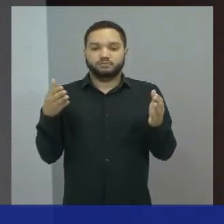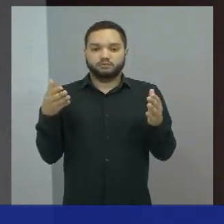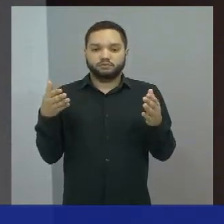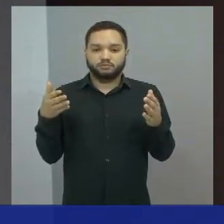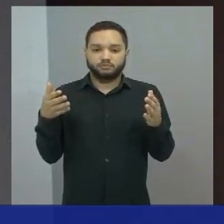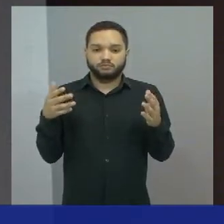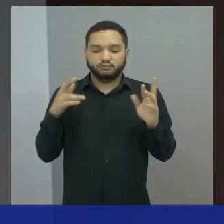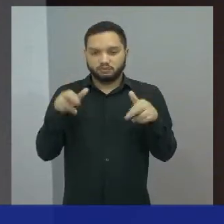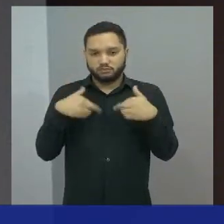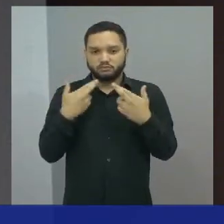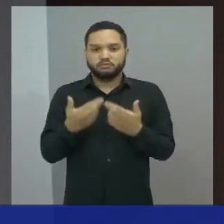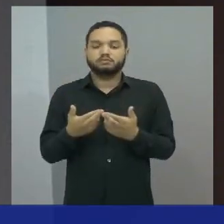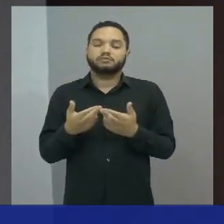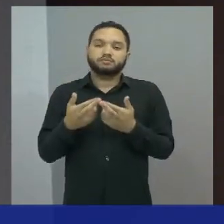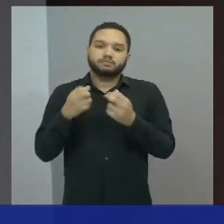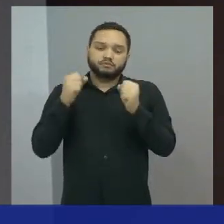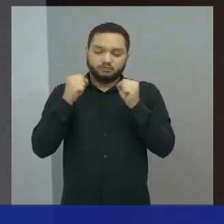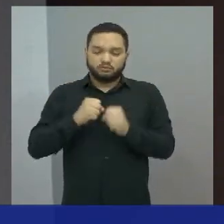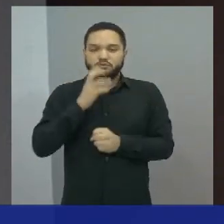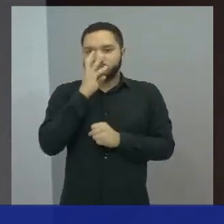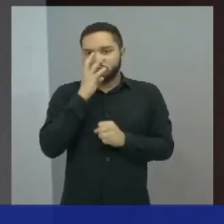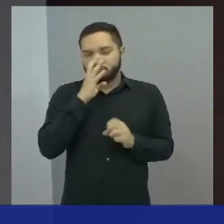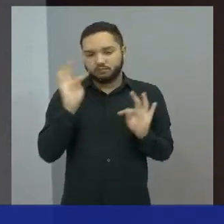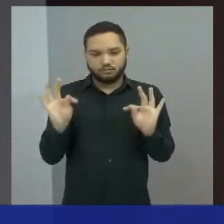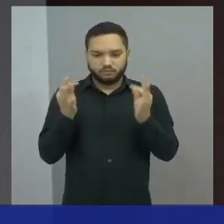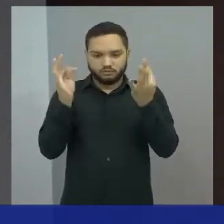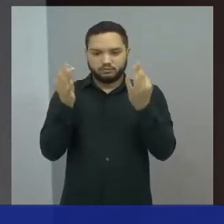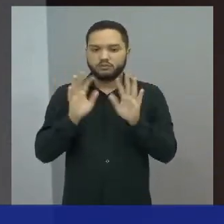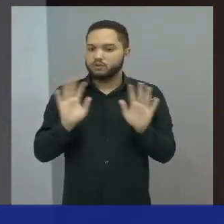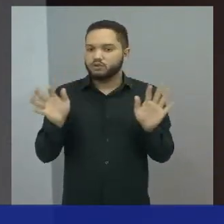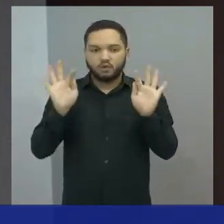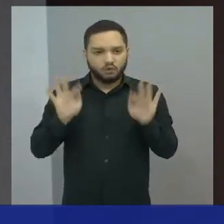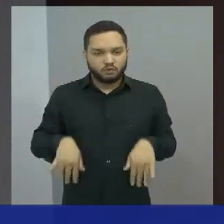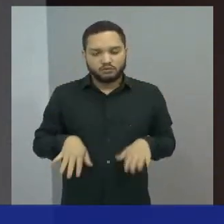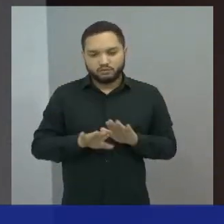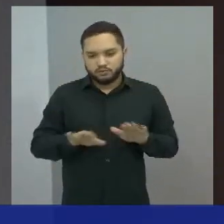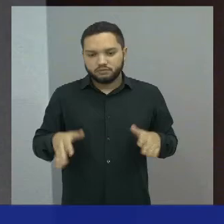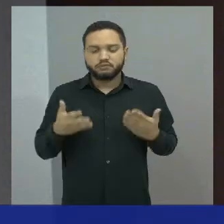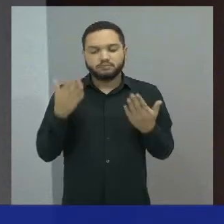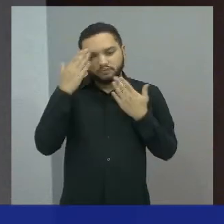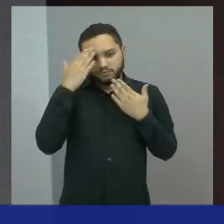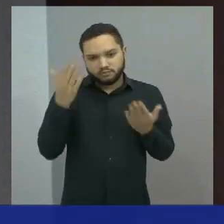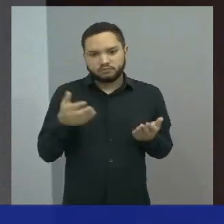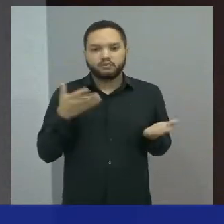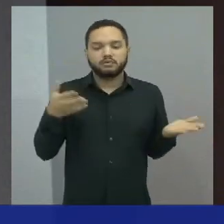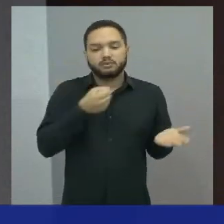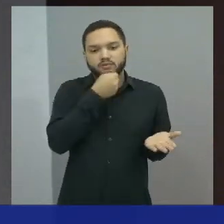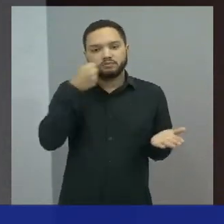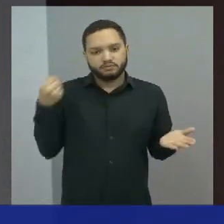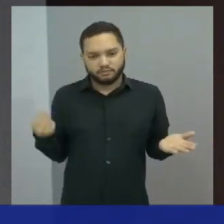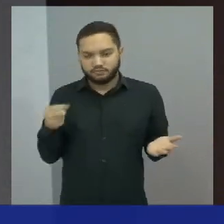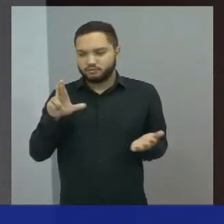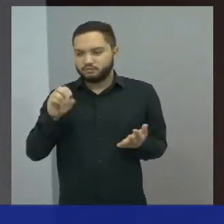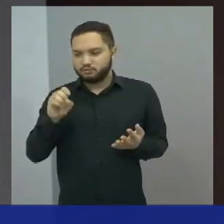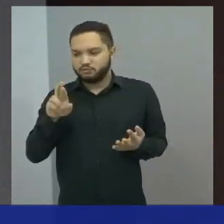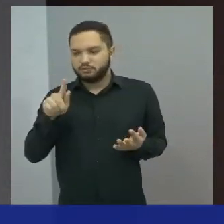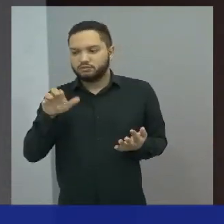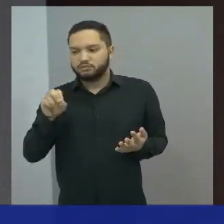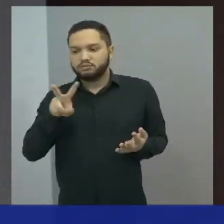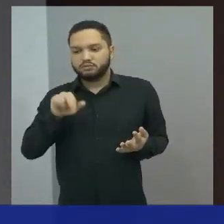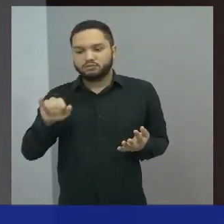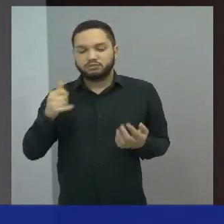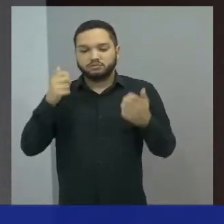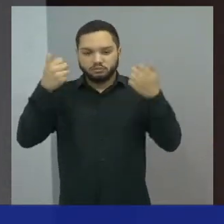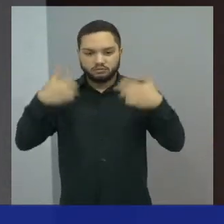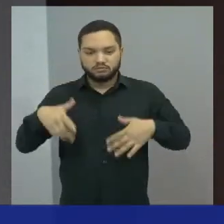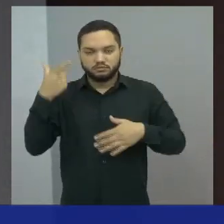dessas reuniões por meio da tecnologia. Era isso que eu tinha a falar e queria agradecer e já passar a palavra para o Rodrigo, que vai tratar do